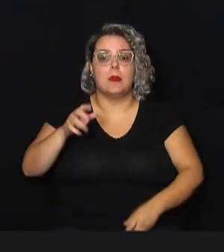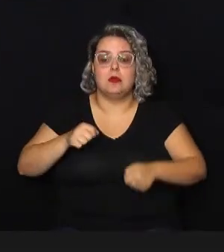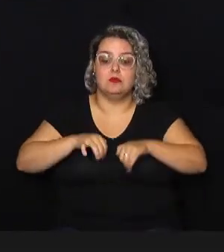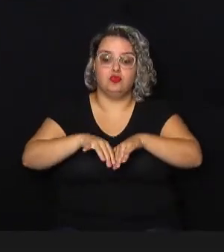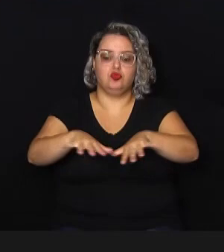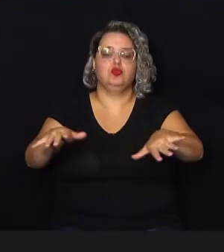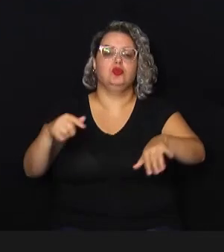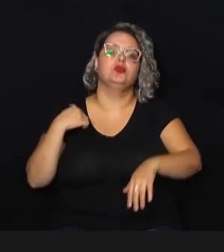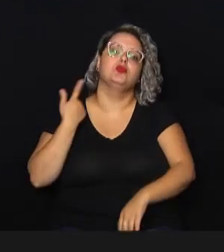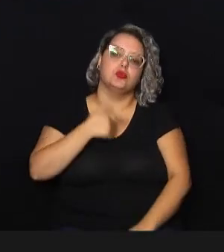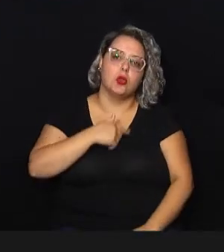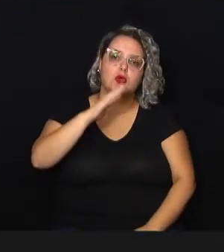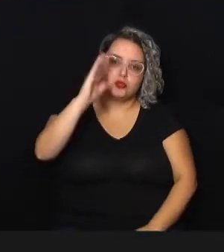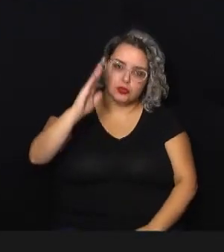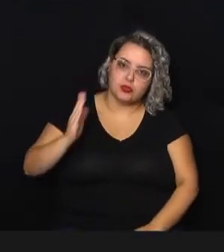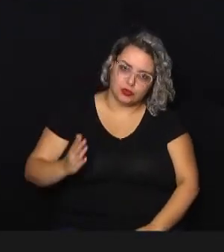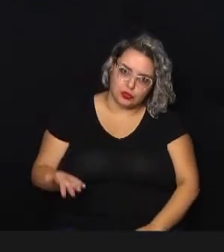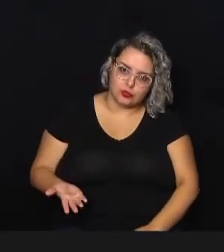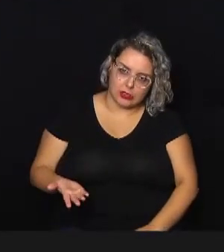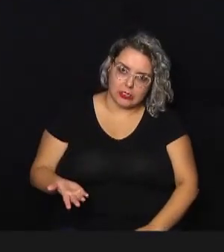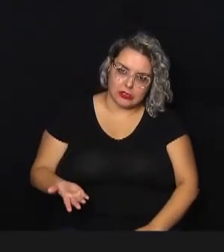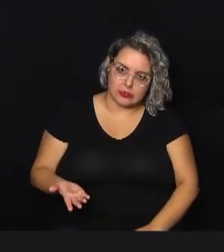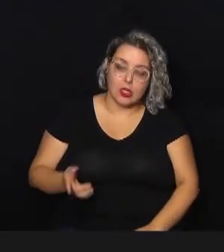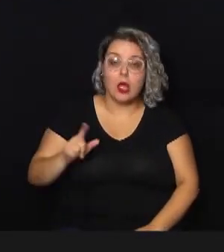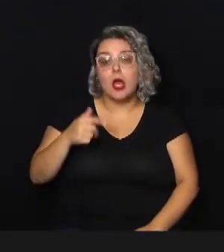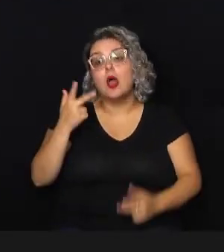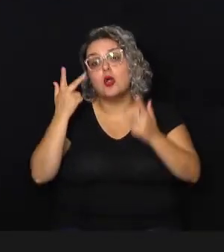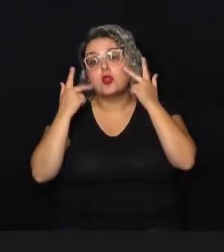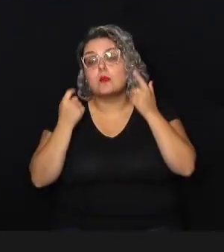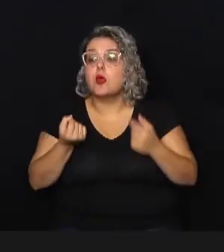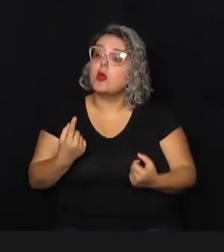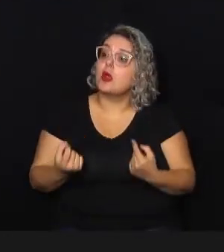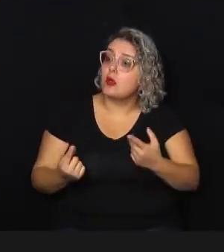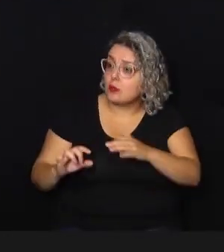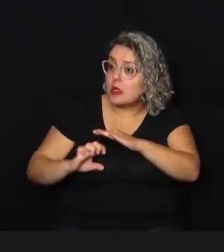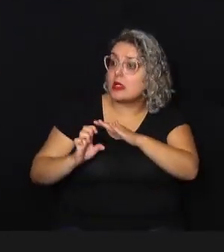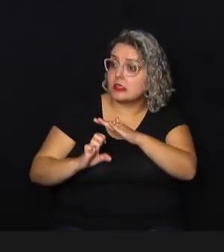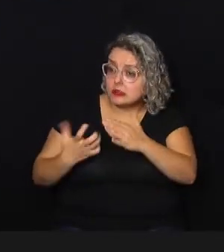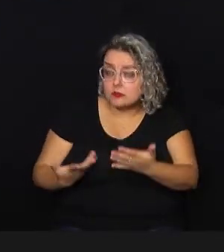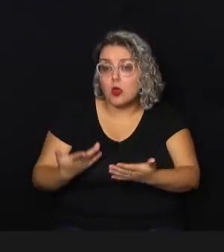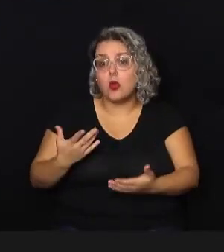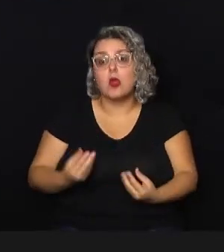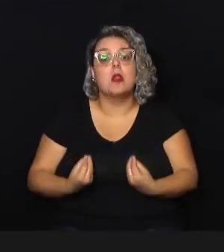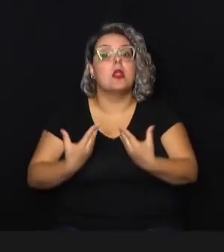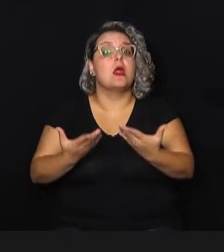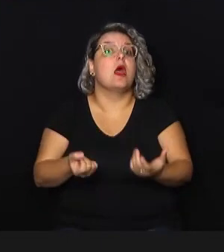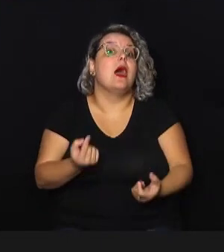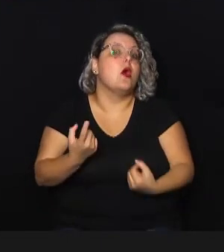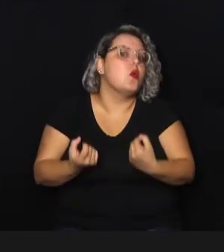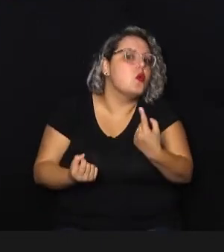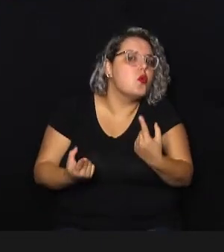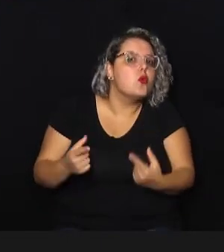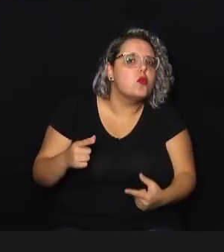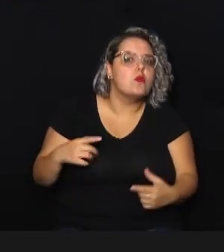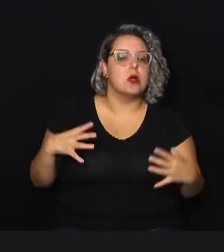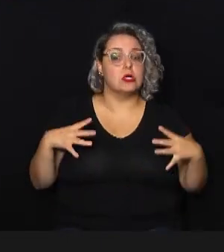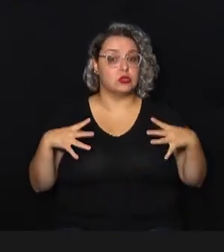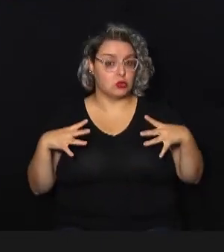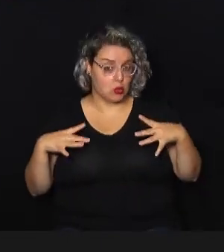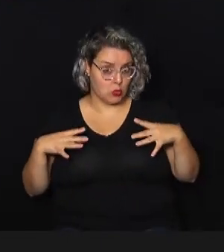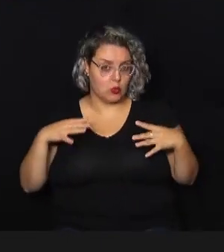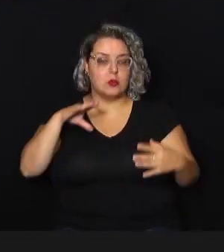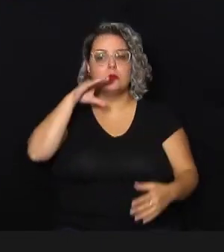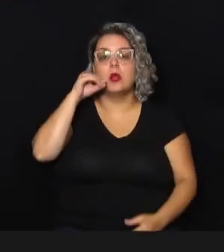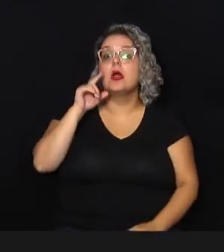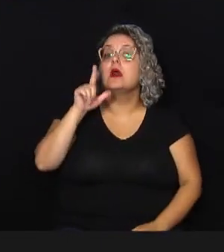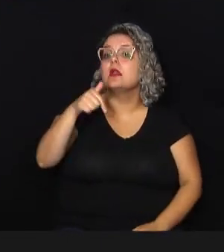aqui no nosso Brasil, é comum que algumas empresas elas concedam algumas folgas a esses funcionários e que depois